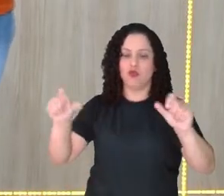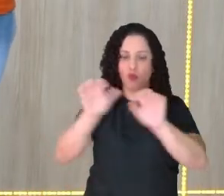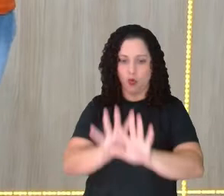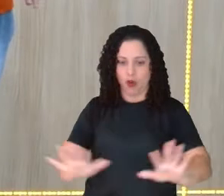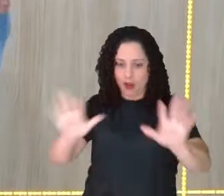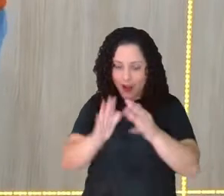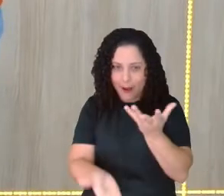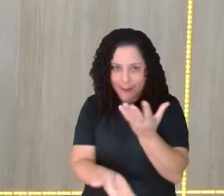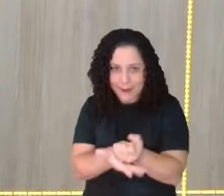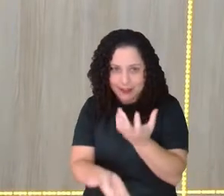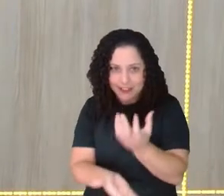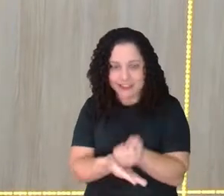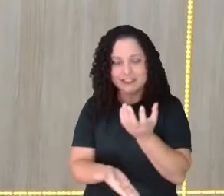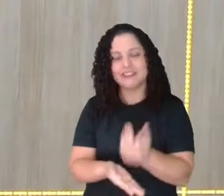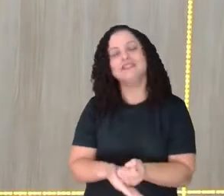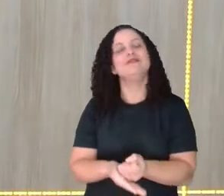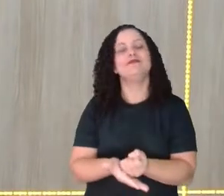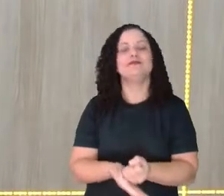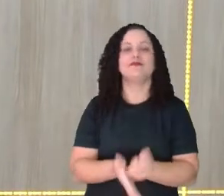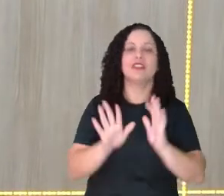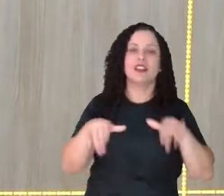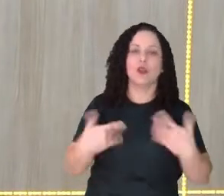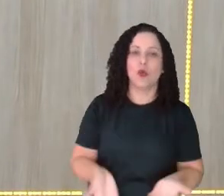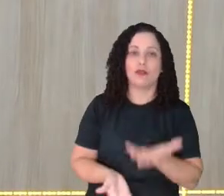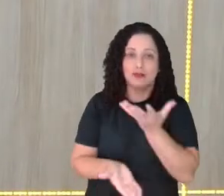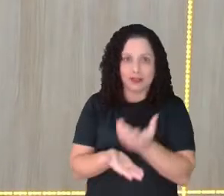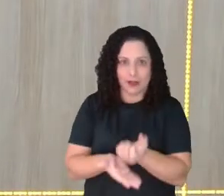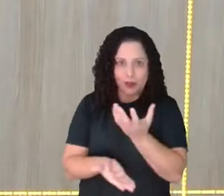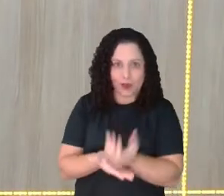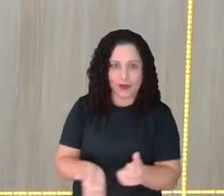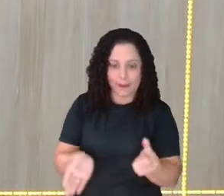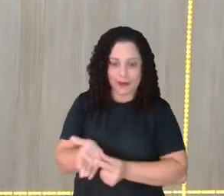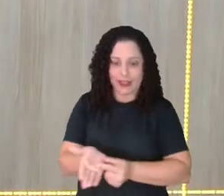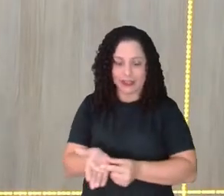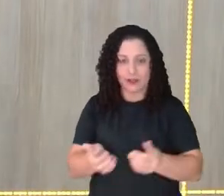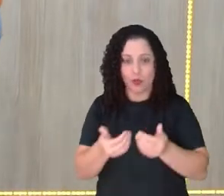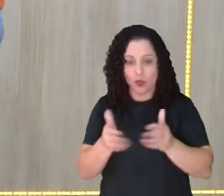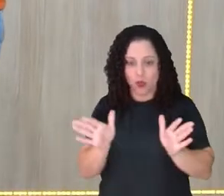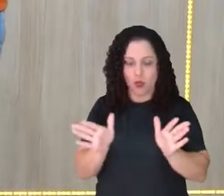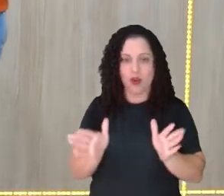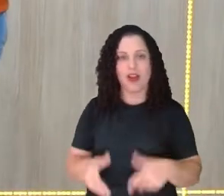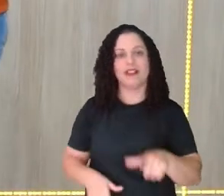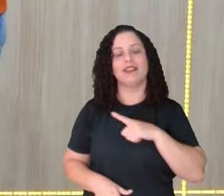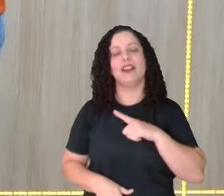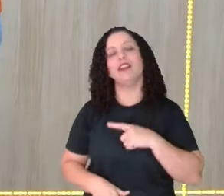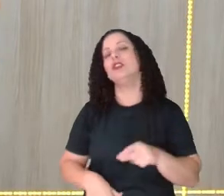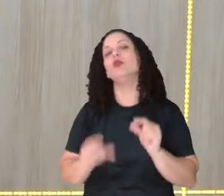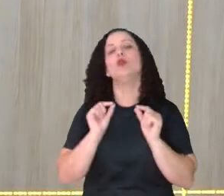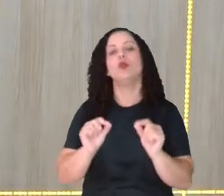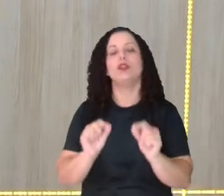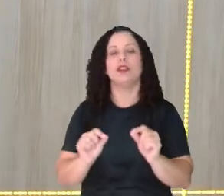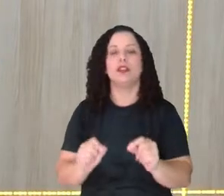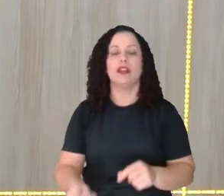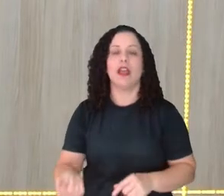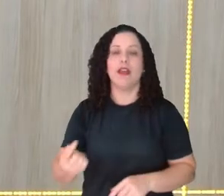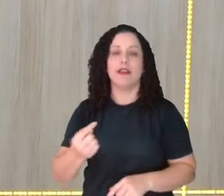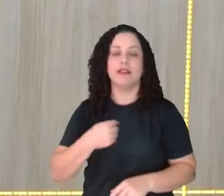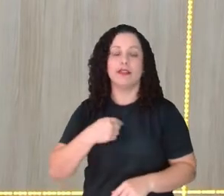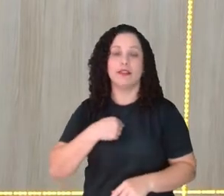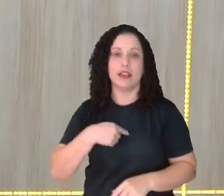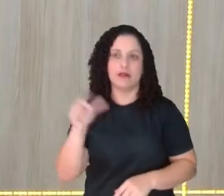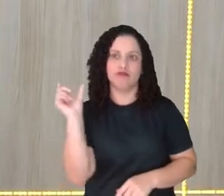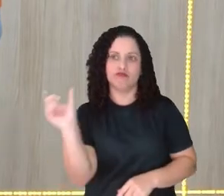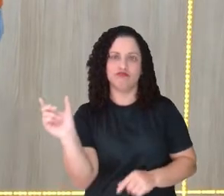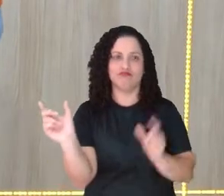faz o download e aí, quando você fizer o download e abrir o aplicativo, vai ter lá 2 palavrinhas, sou servidor ou